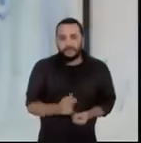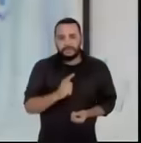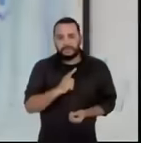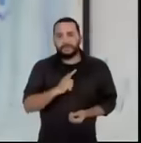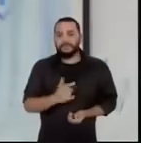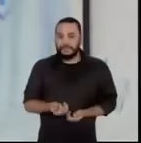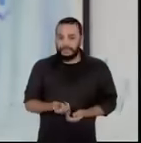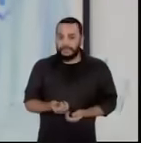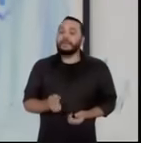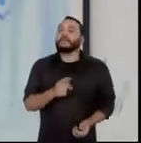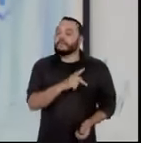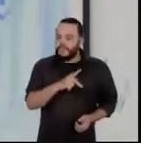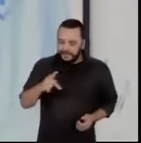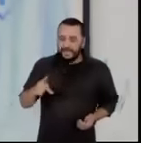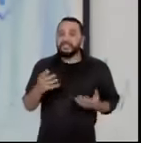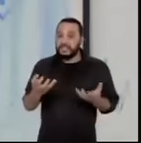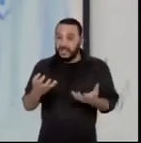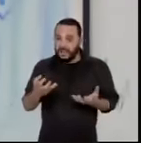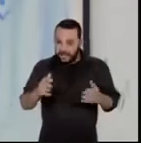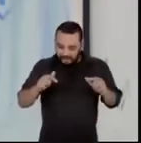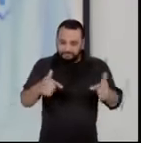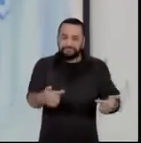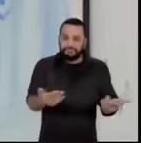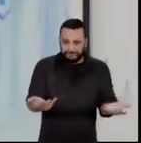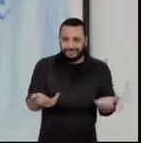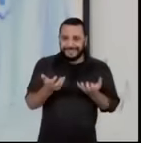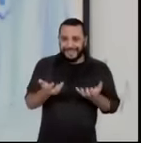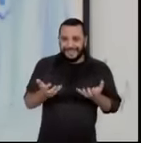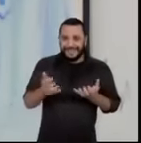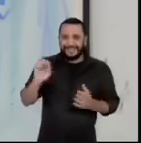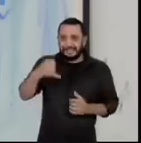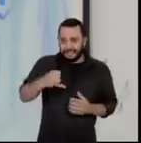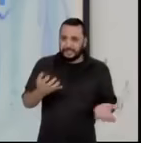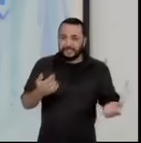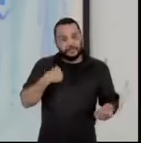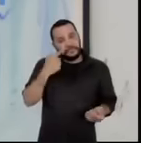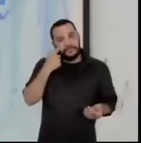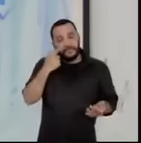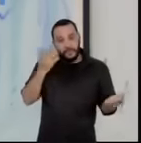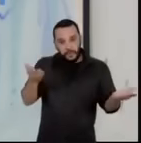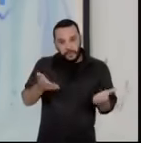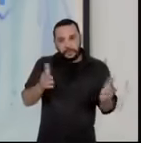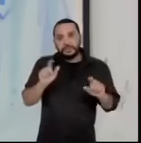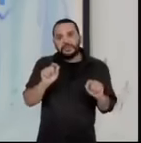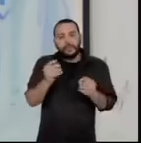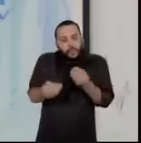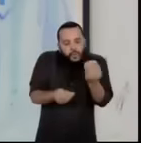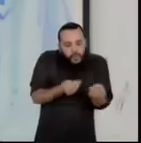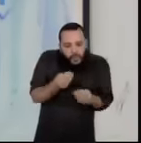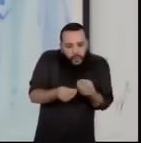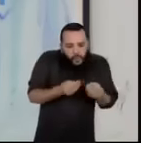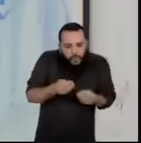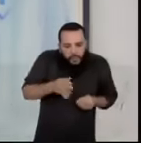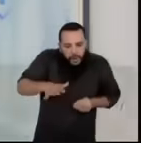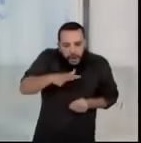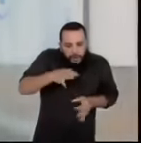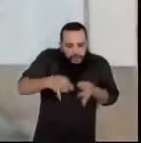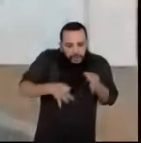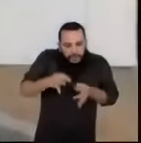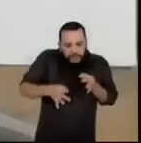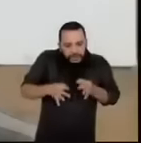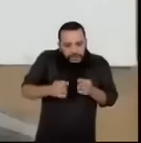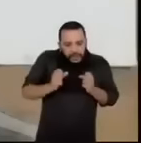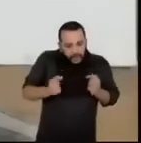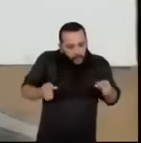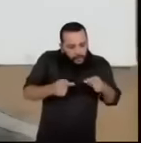presidente quer fazer. O que se verificou hoje ao longo do dia foi qual é o fundamento jurídico para fazer isso.